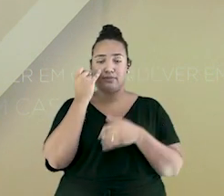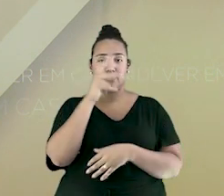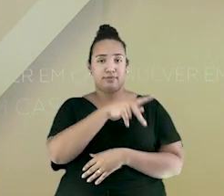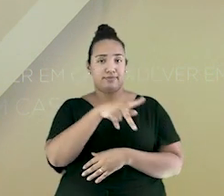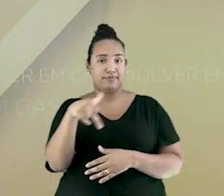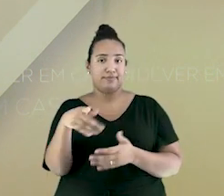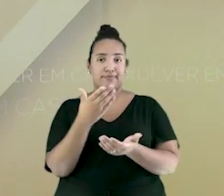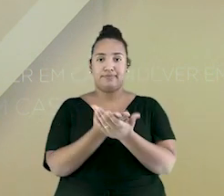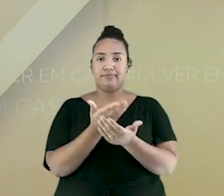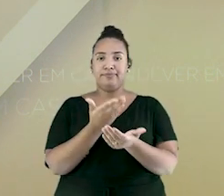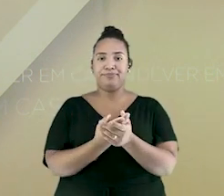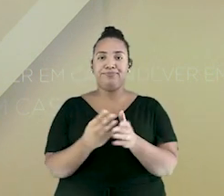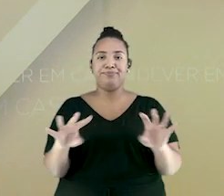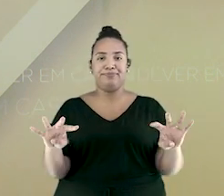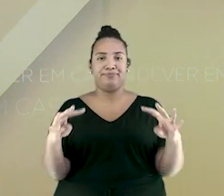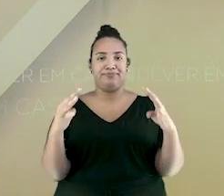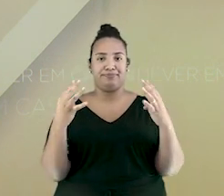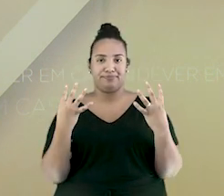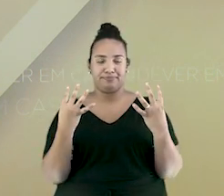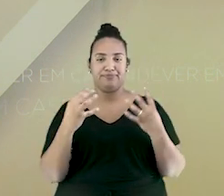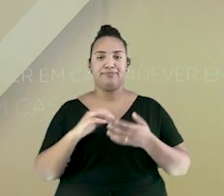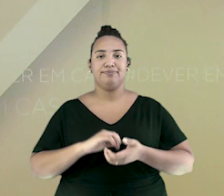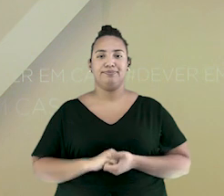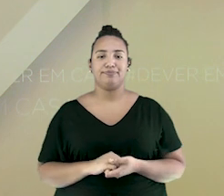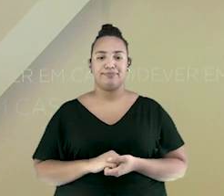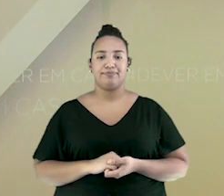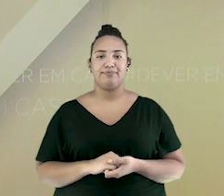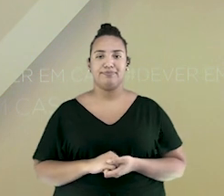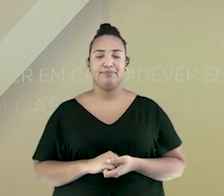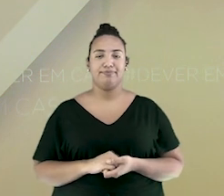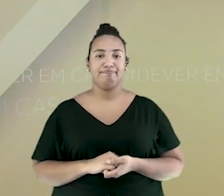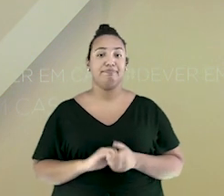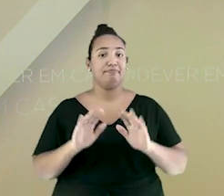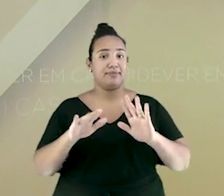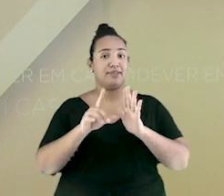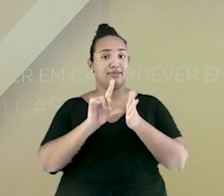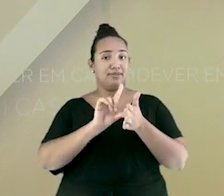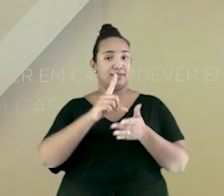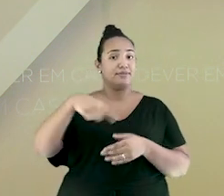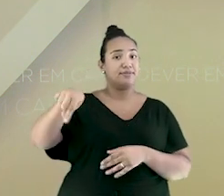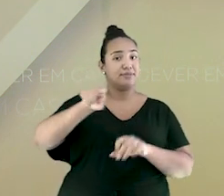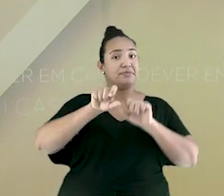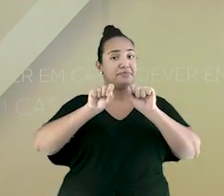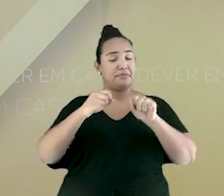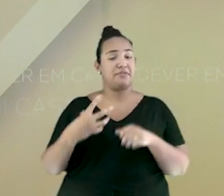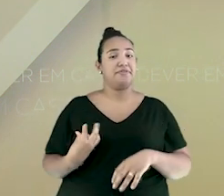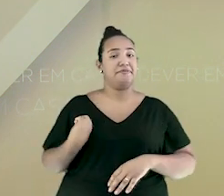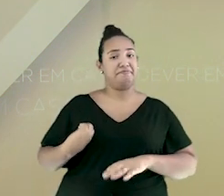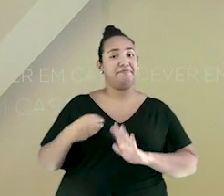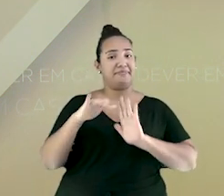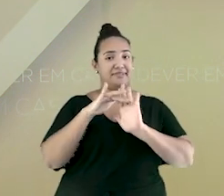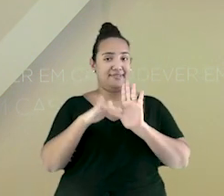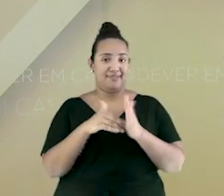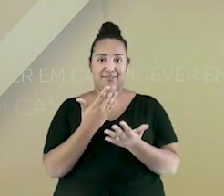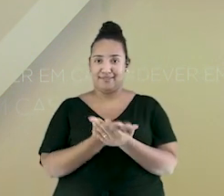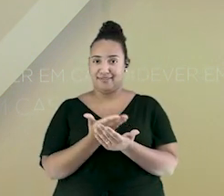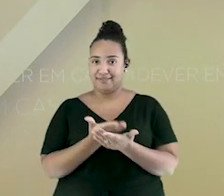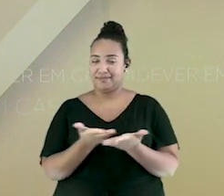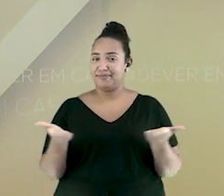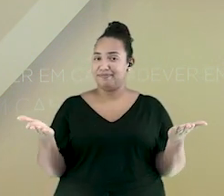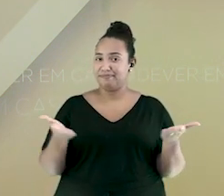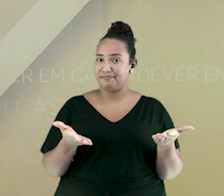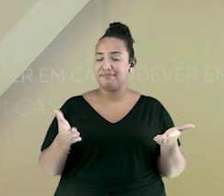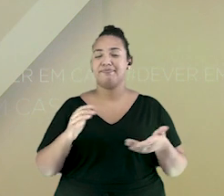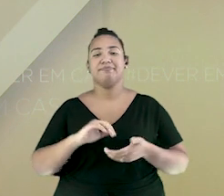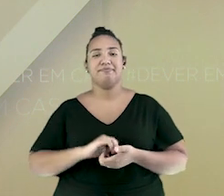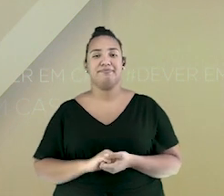recado para os professores e professoras que estão nos assistindo. Enquanto isso, você pode confirmar a sua presença